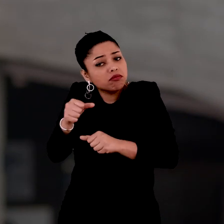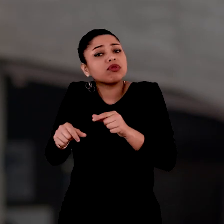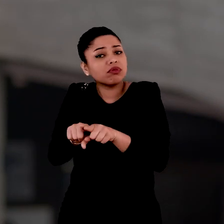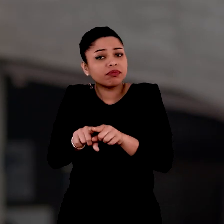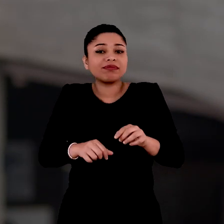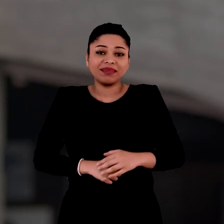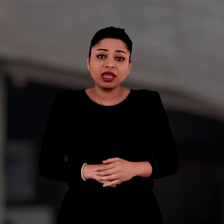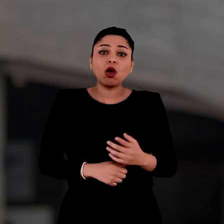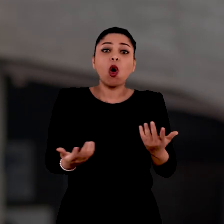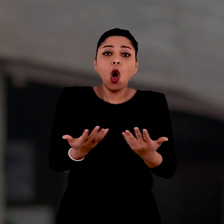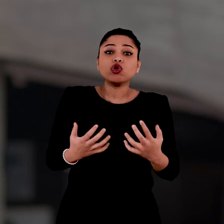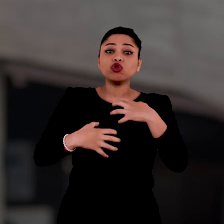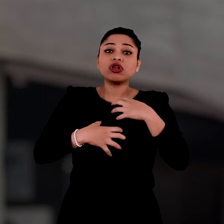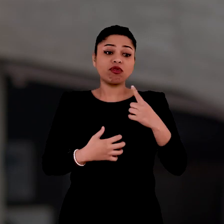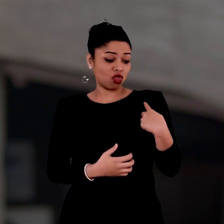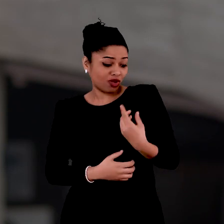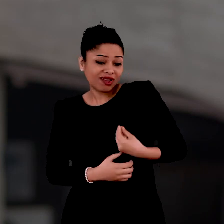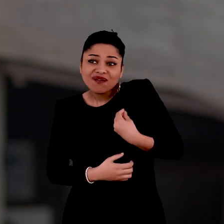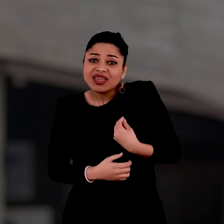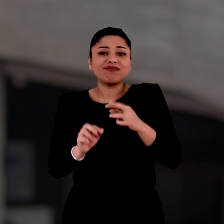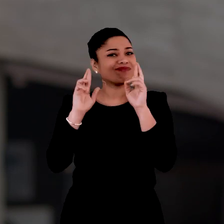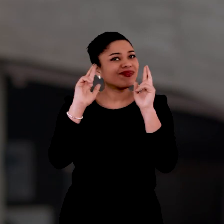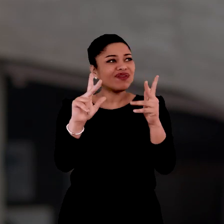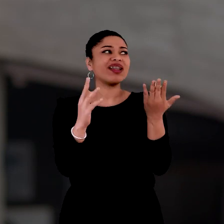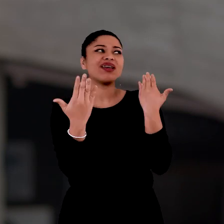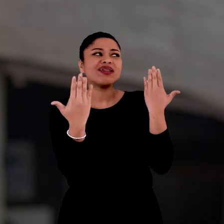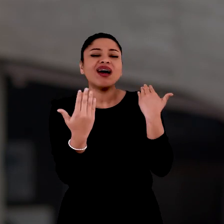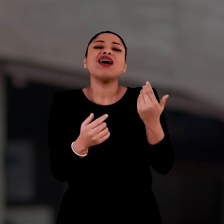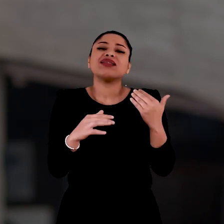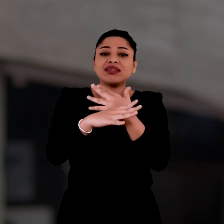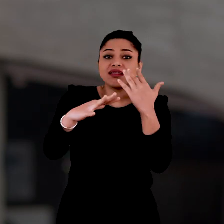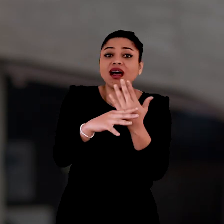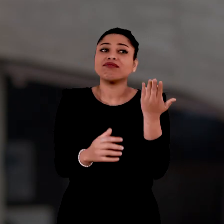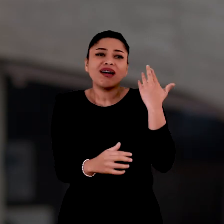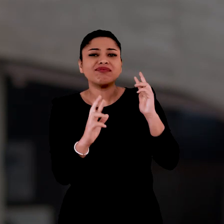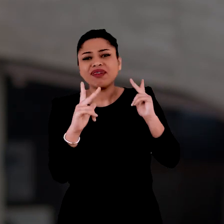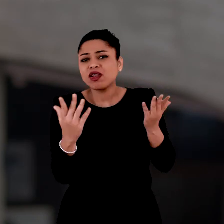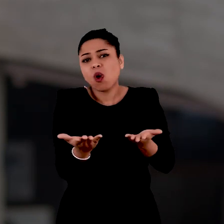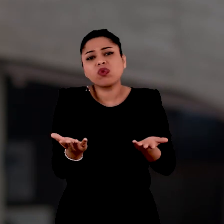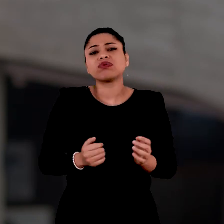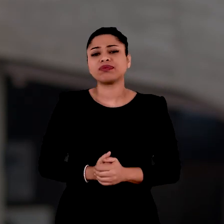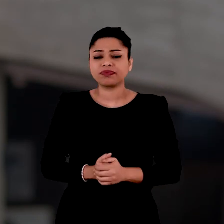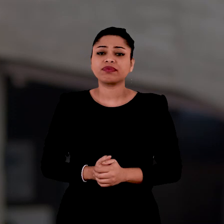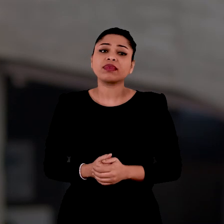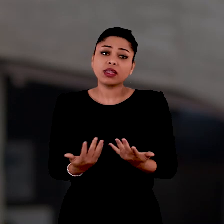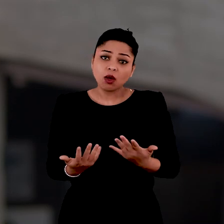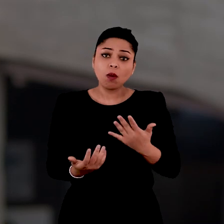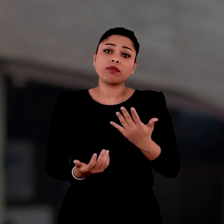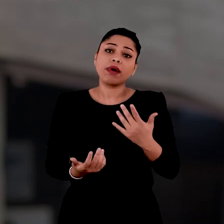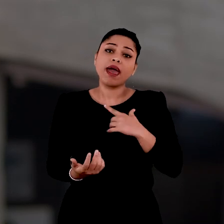Ela é de 2 arquitetos muito exigentes, e eu gosto de trabalhar com gente assim. Então, às vezes, as reuniões